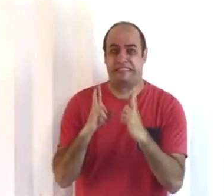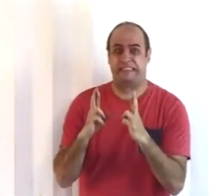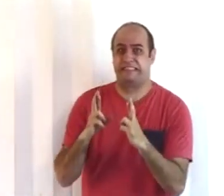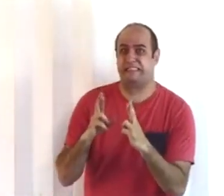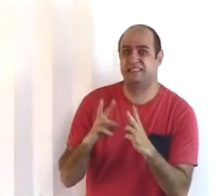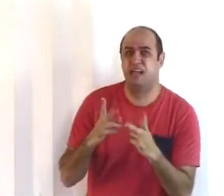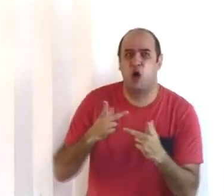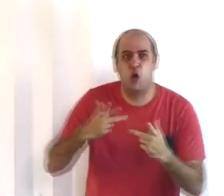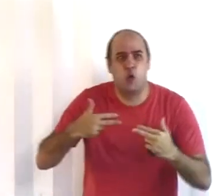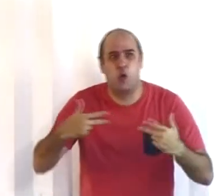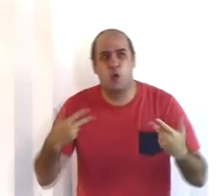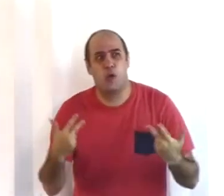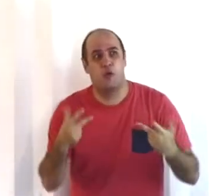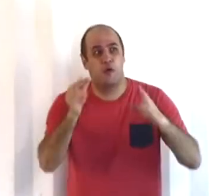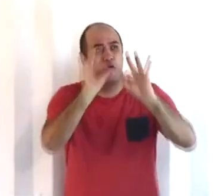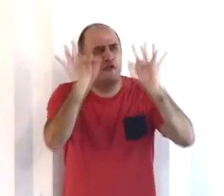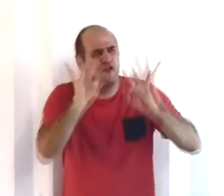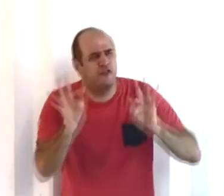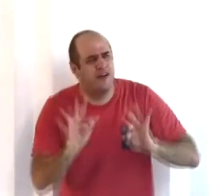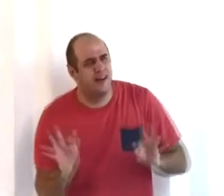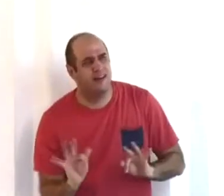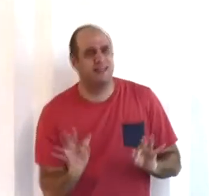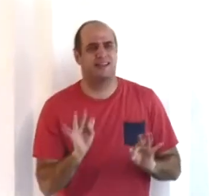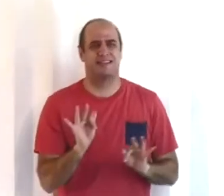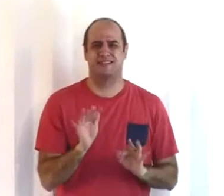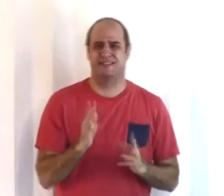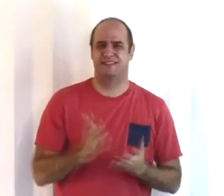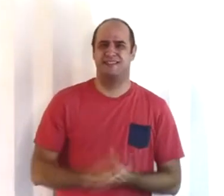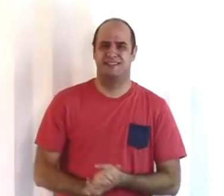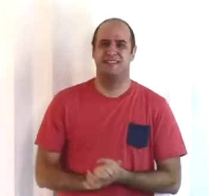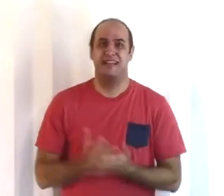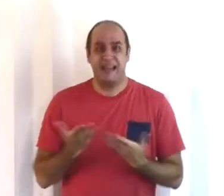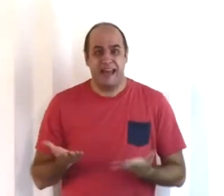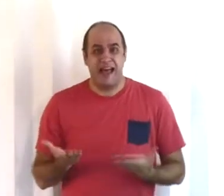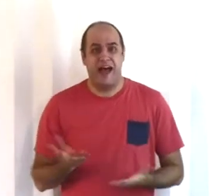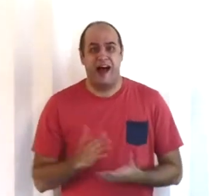que nos fará felizes, bem-aventurados.